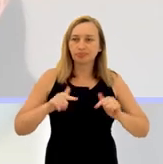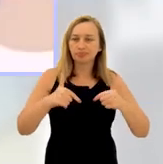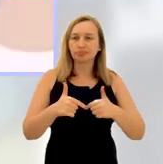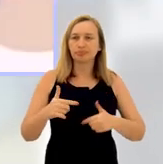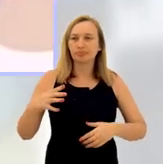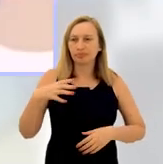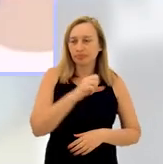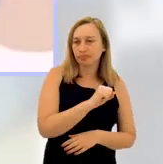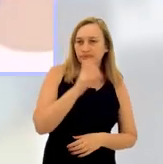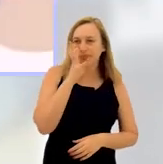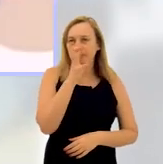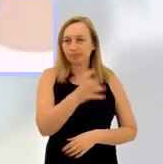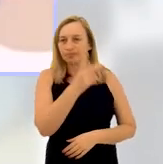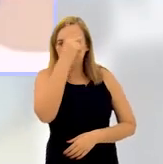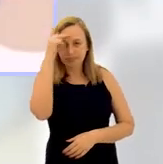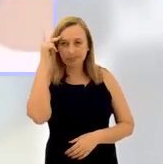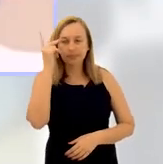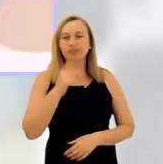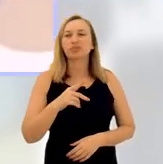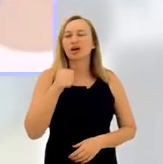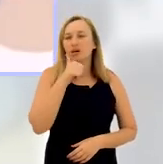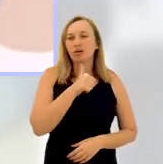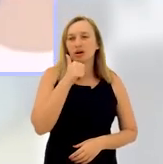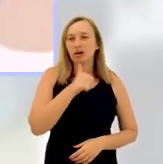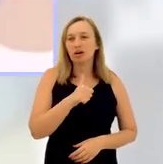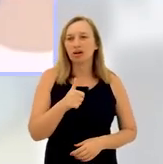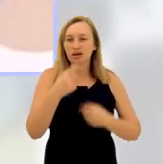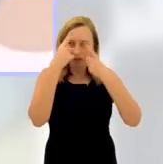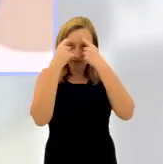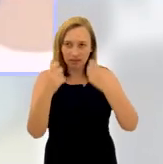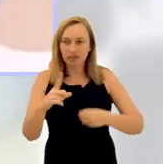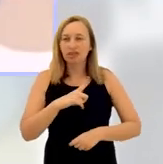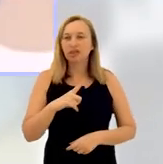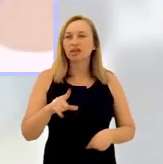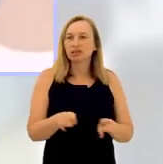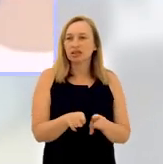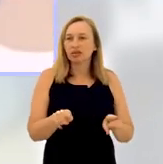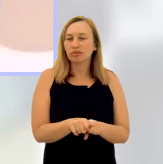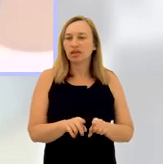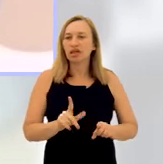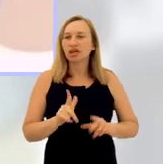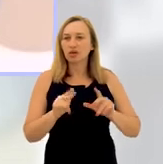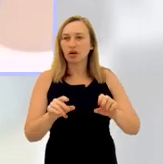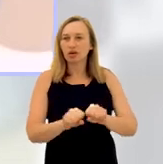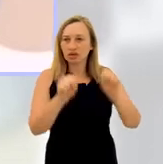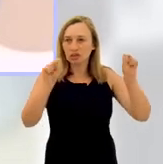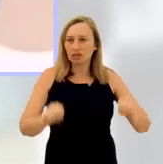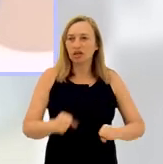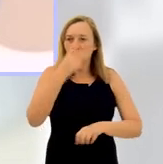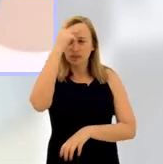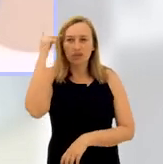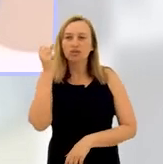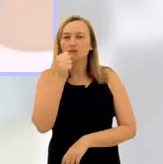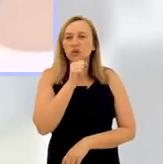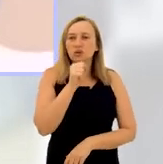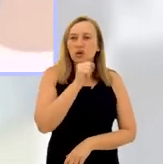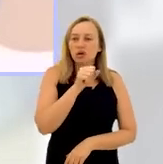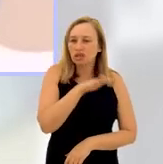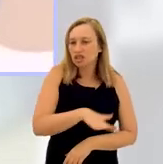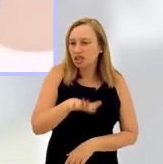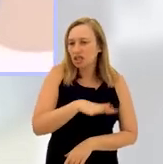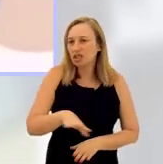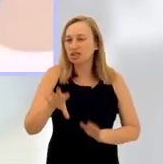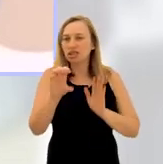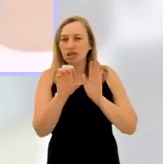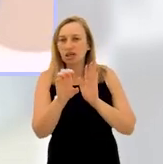sistema de fácil denúncia para pessoas, eu também, mulheres, né, em situação de violência, também consigo gerar o mesmo sistema para pessoas idosas,